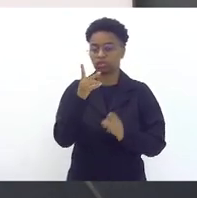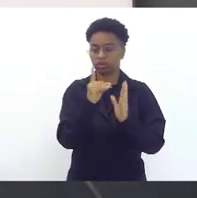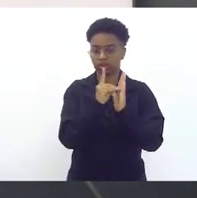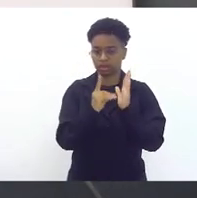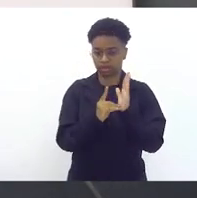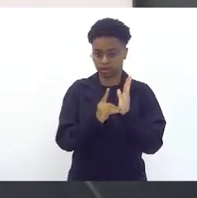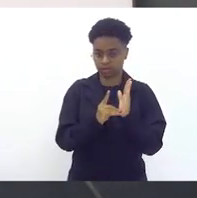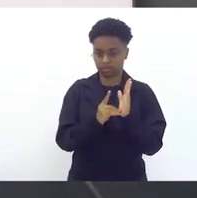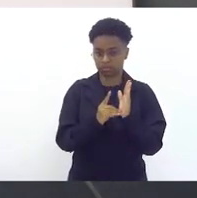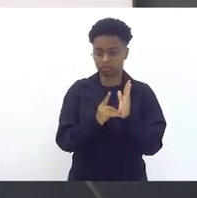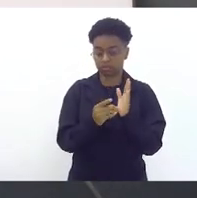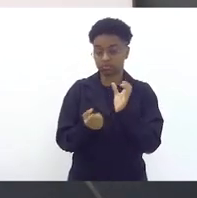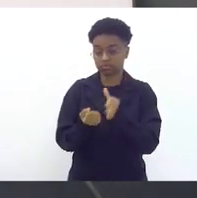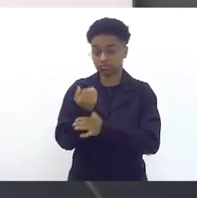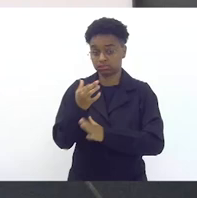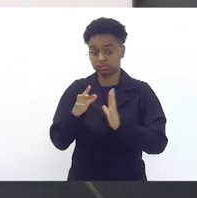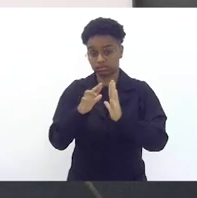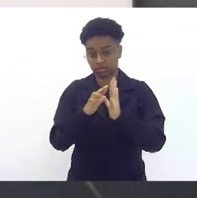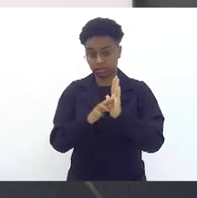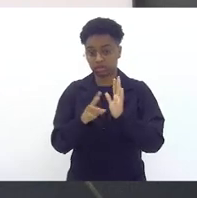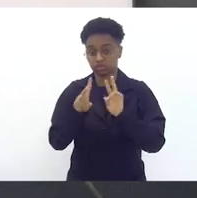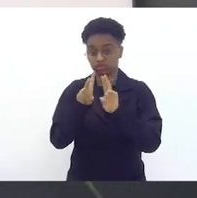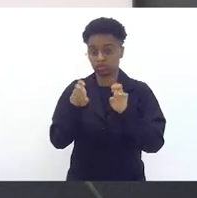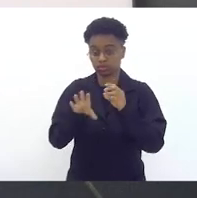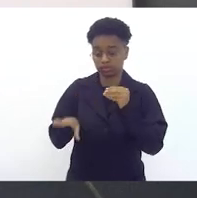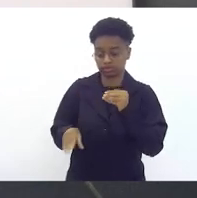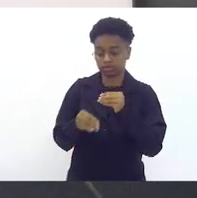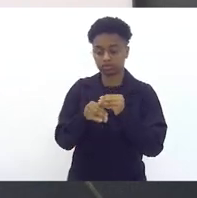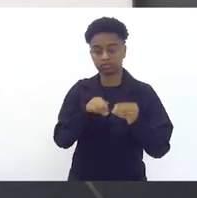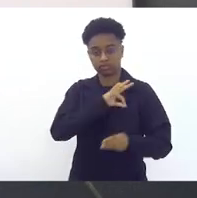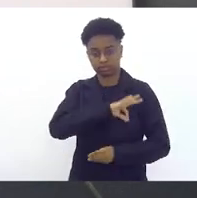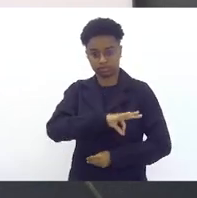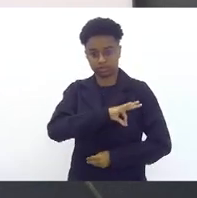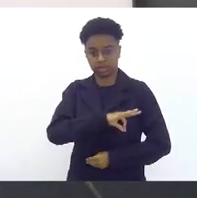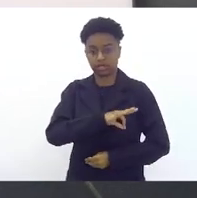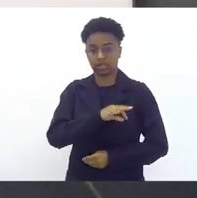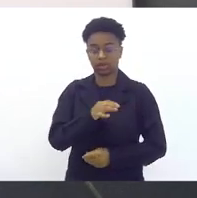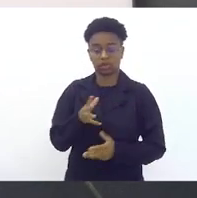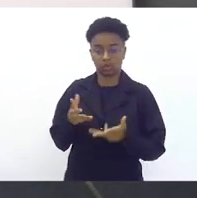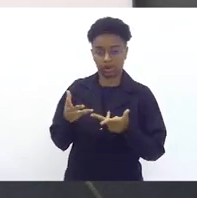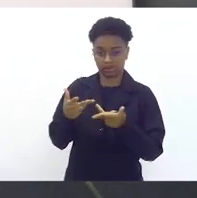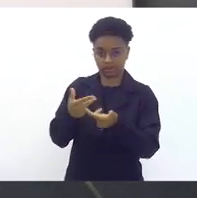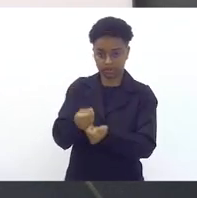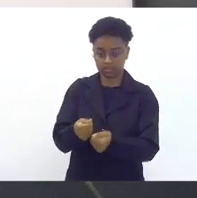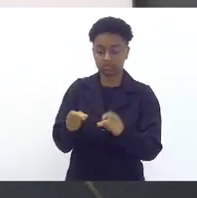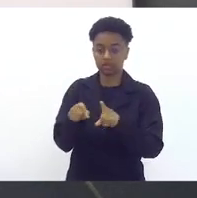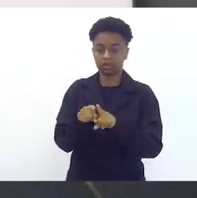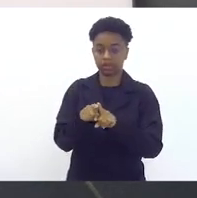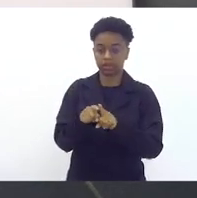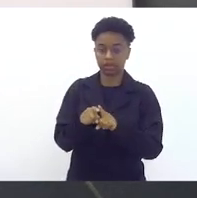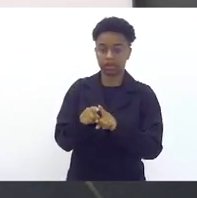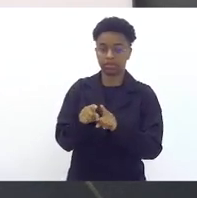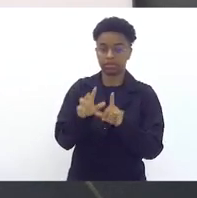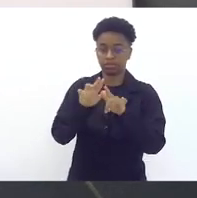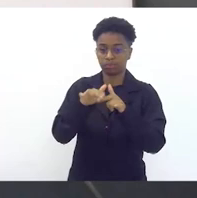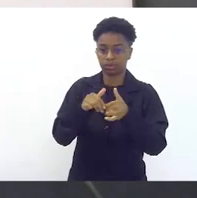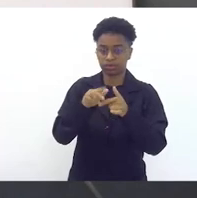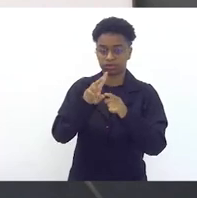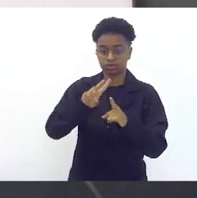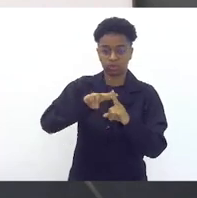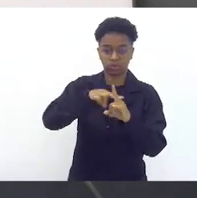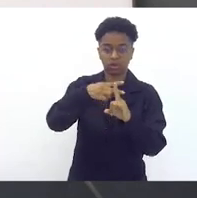regulamentando o adicional de qualificação e regulamentando a gratificação de desempenho da atividade.